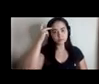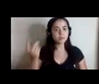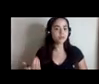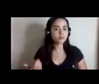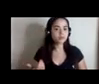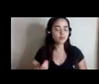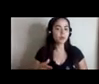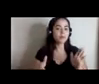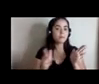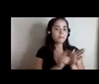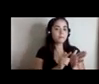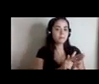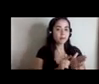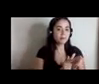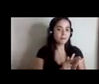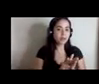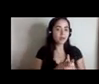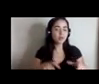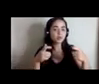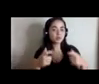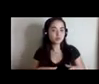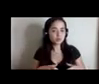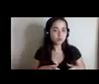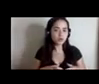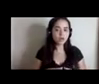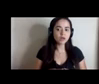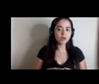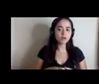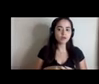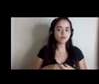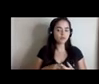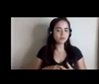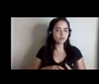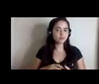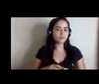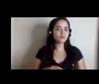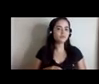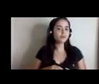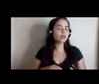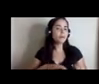o papel e o lugar do sujeito nesse mundo empreendedor